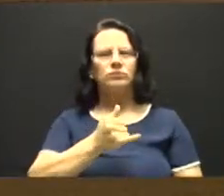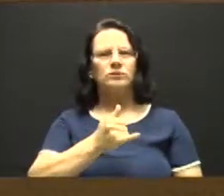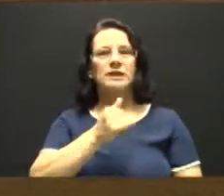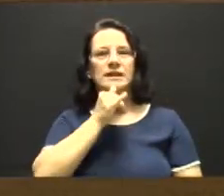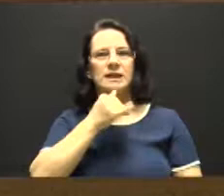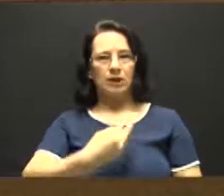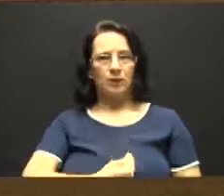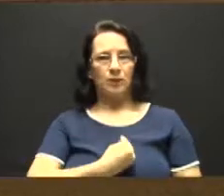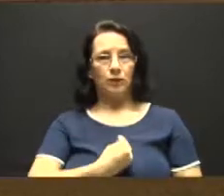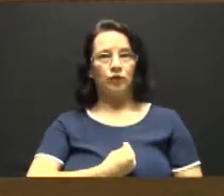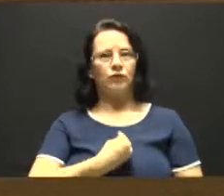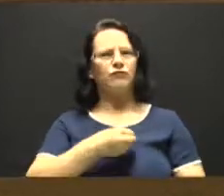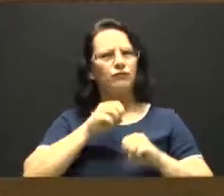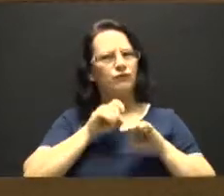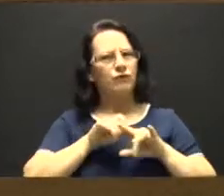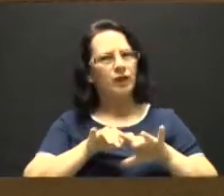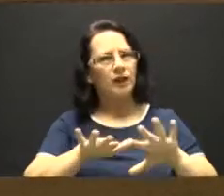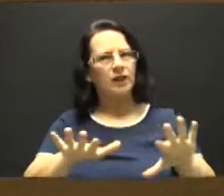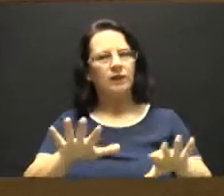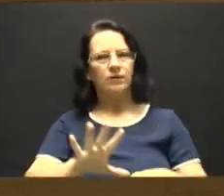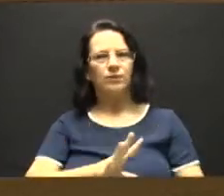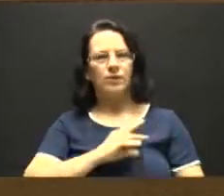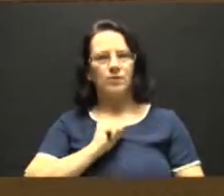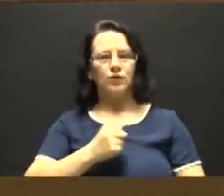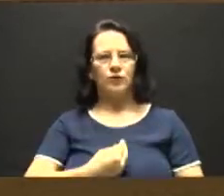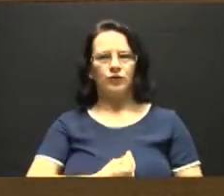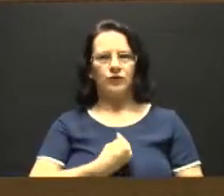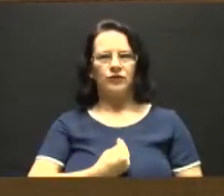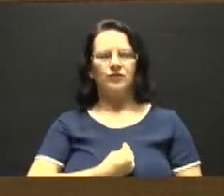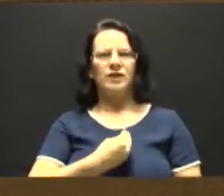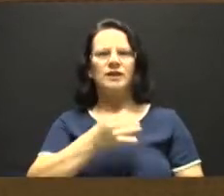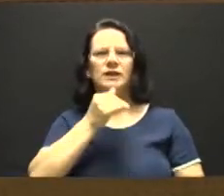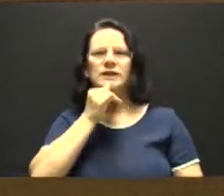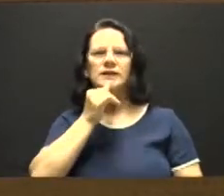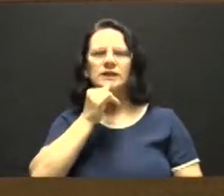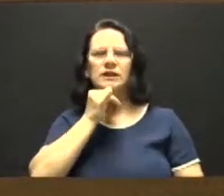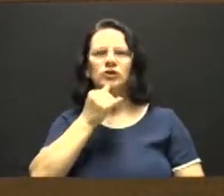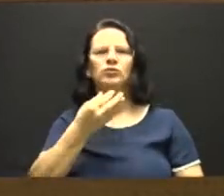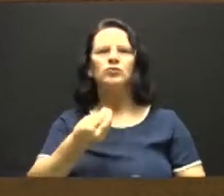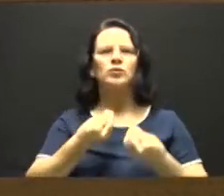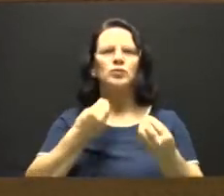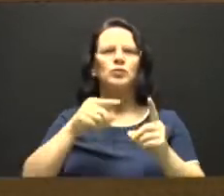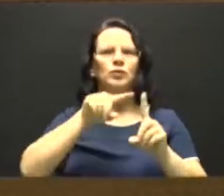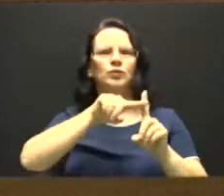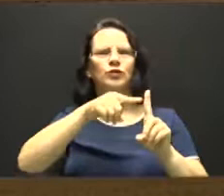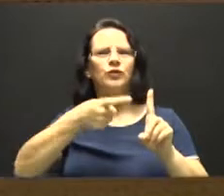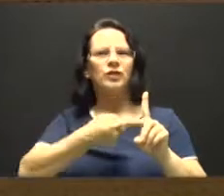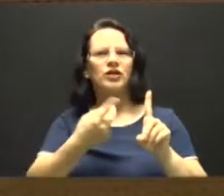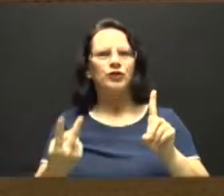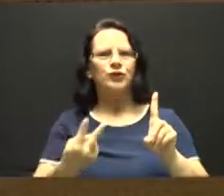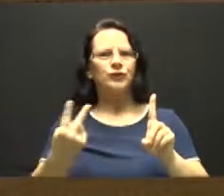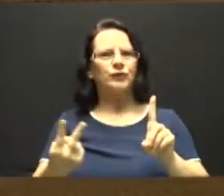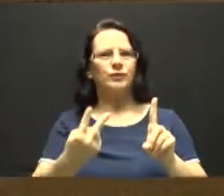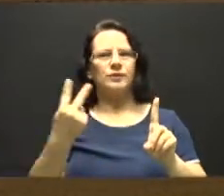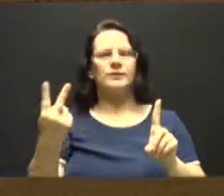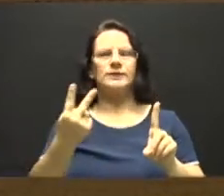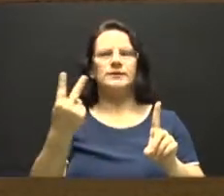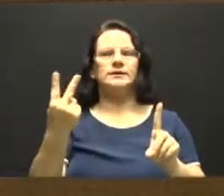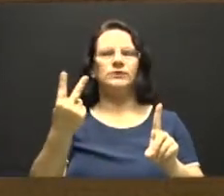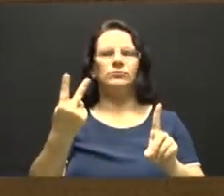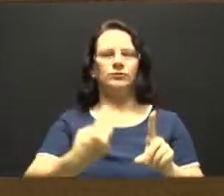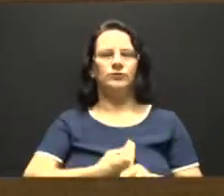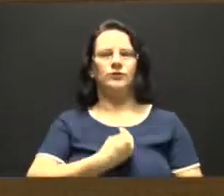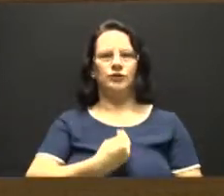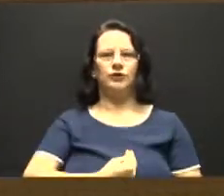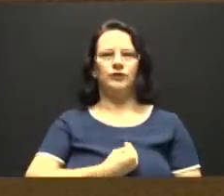bonito de amor à vida de testemunho de maternidade de valorização da